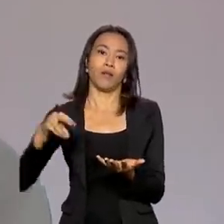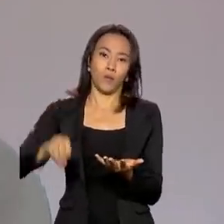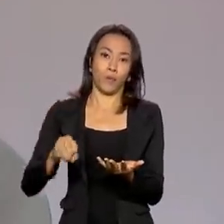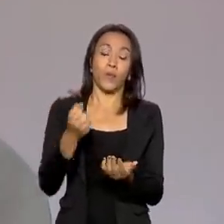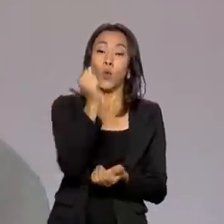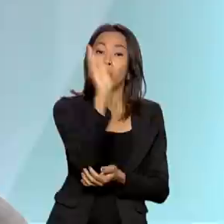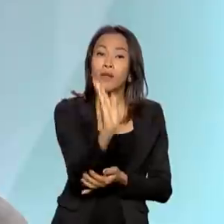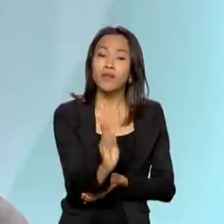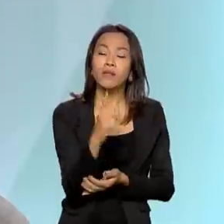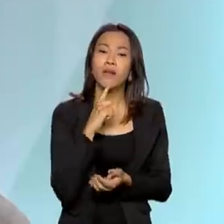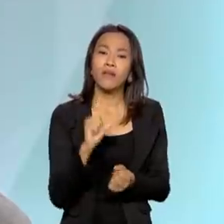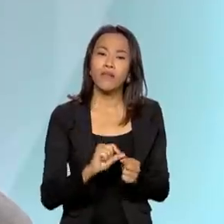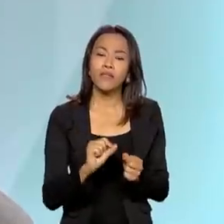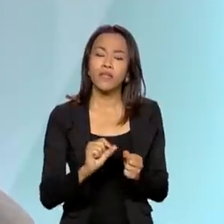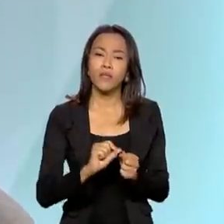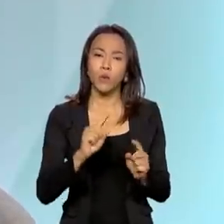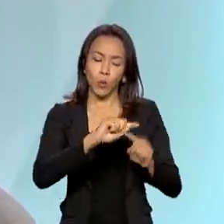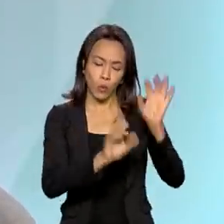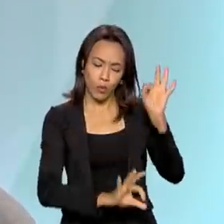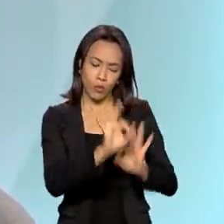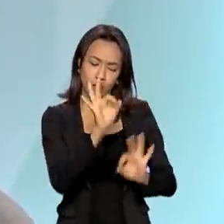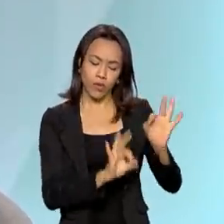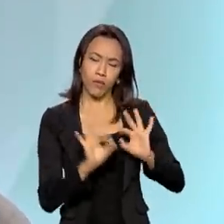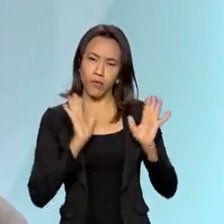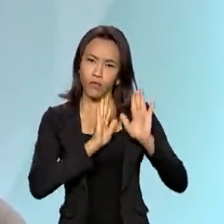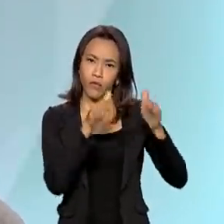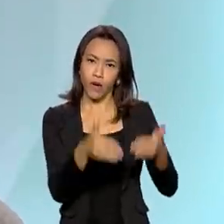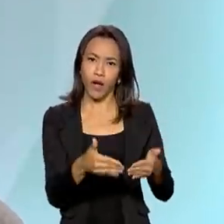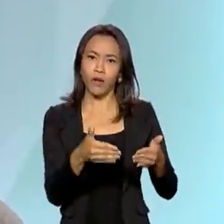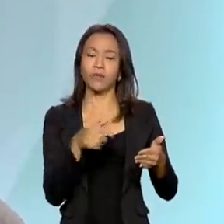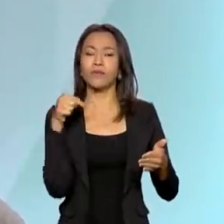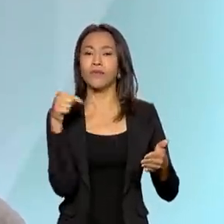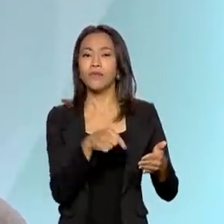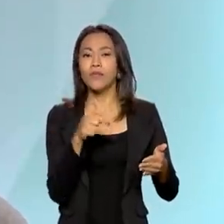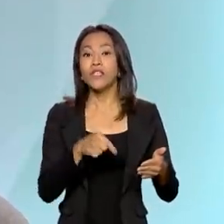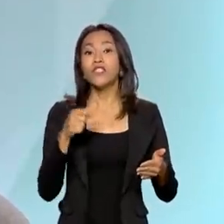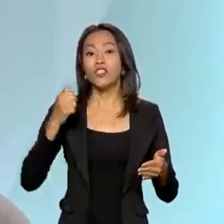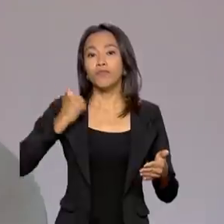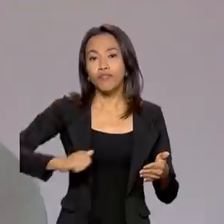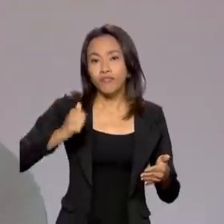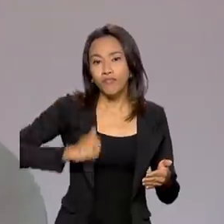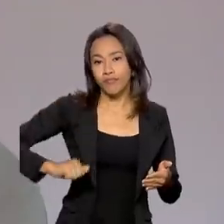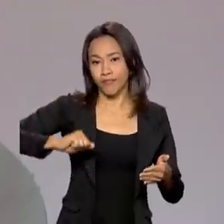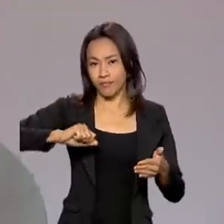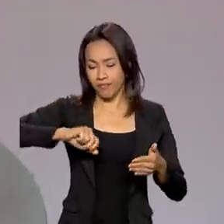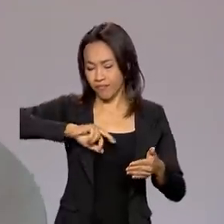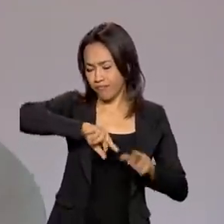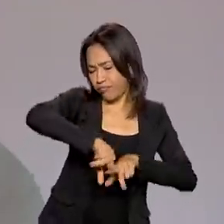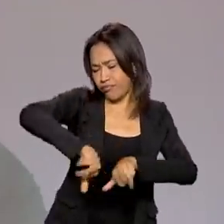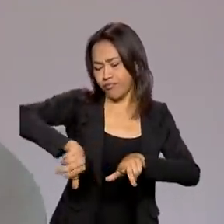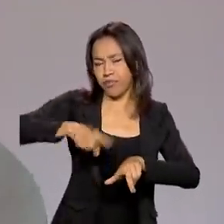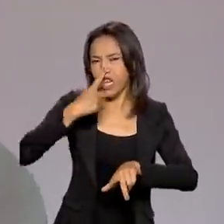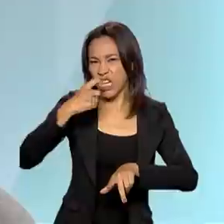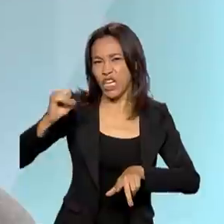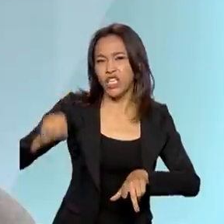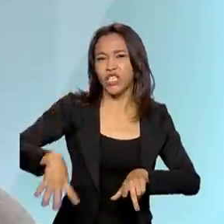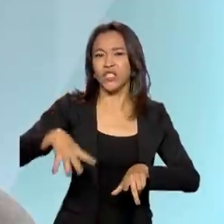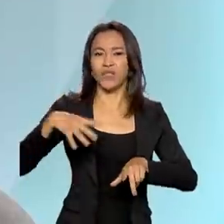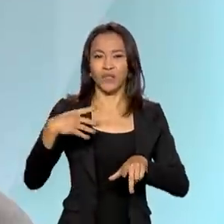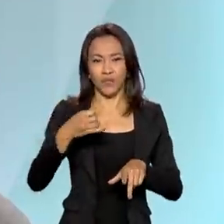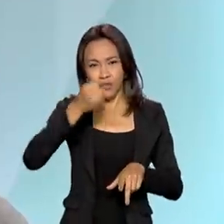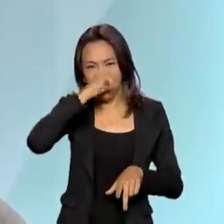específico para redução de metano de origem de resíduos orgânicos, especialmente de aves,